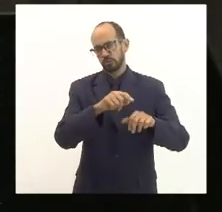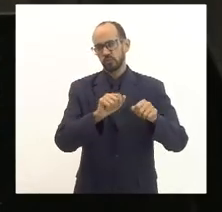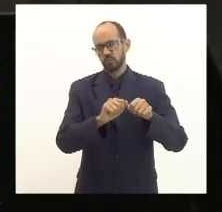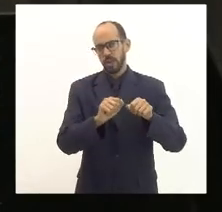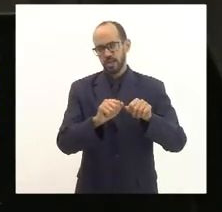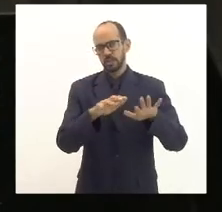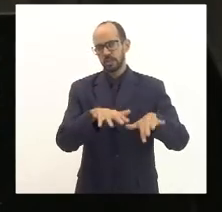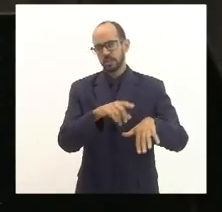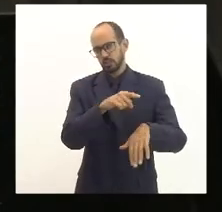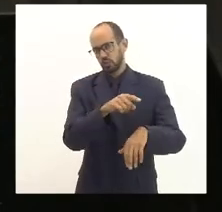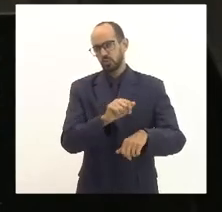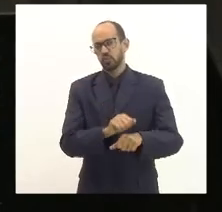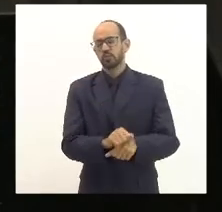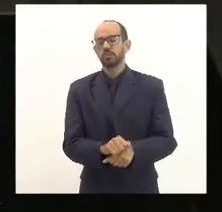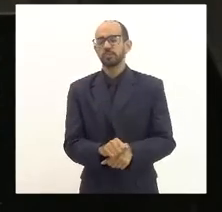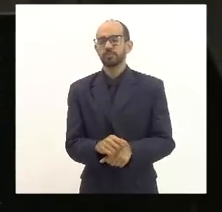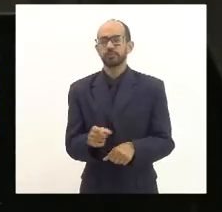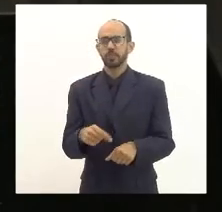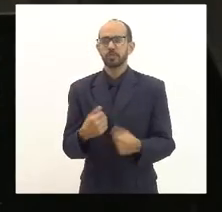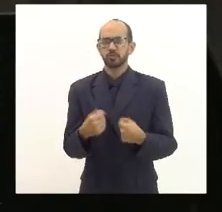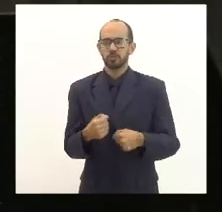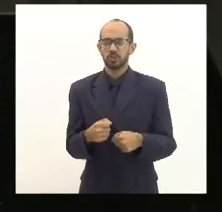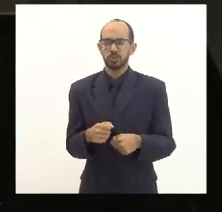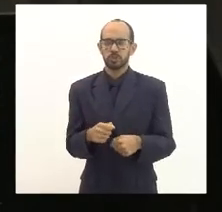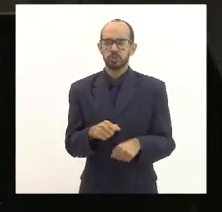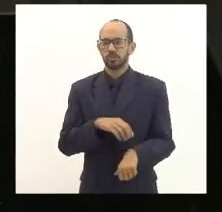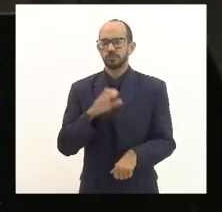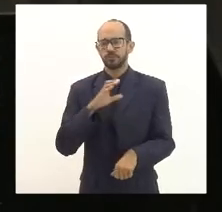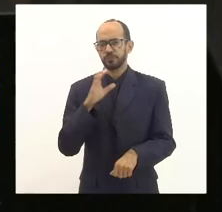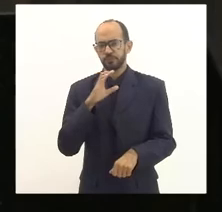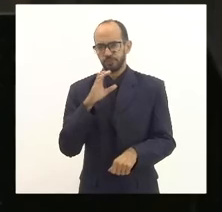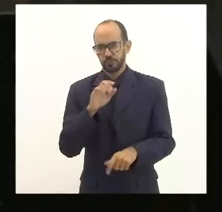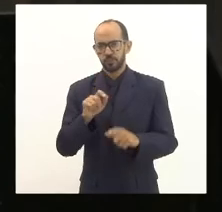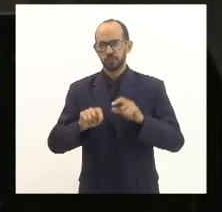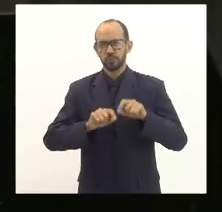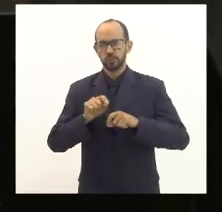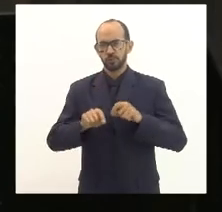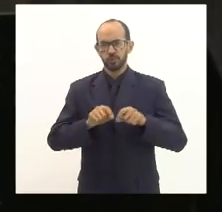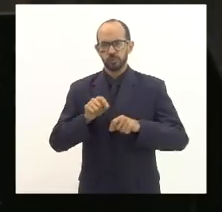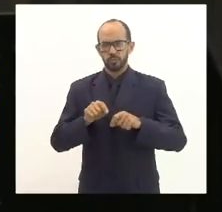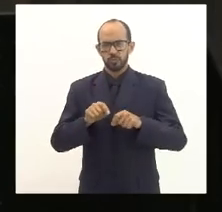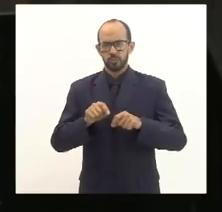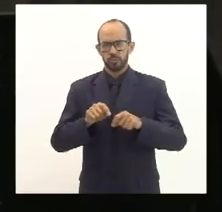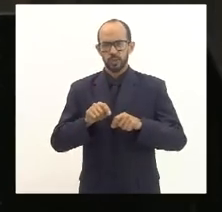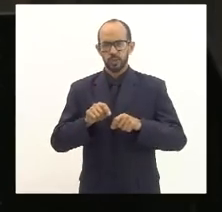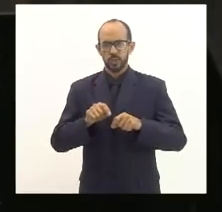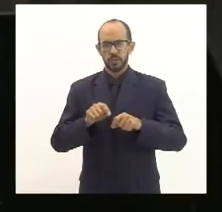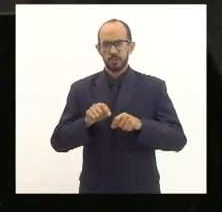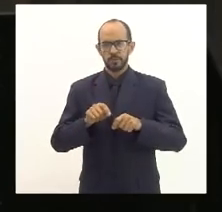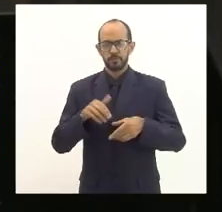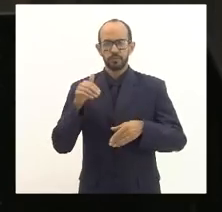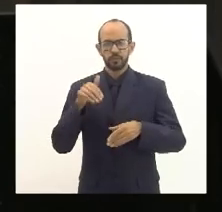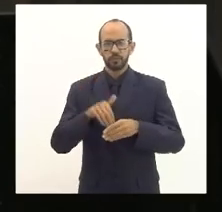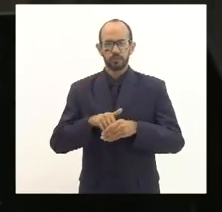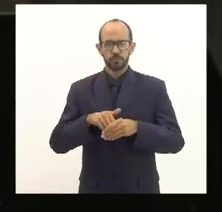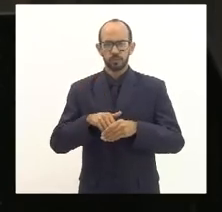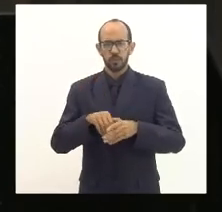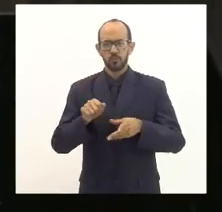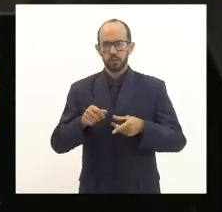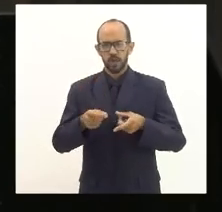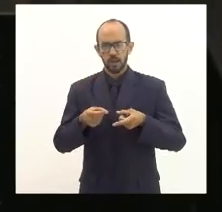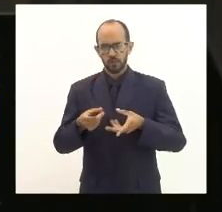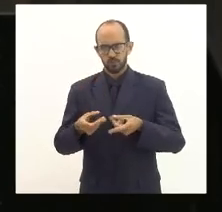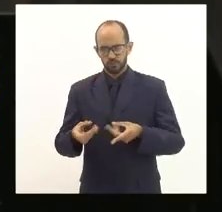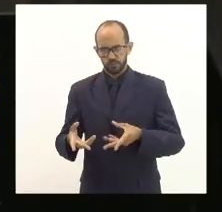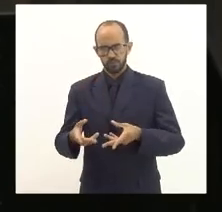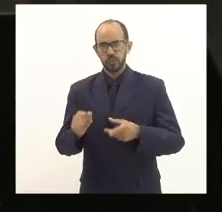legislação e otimizar cada vez mais e a tramitação do Comércio a tramitação